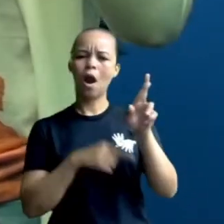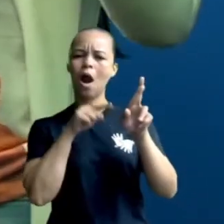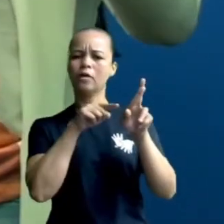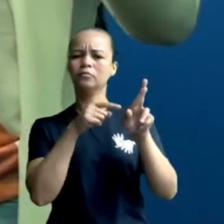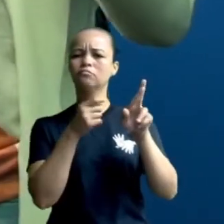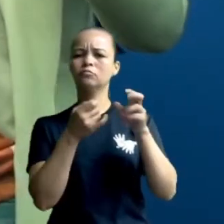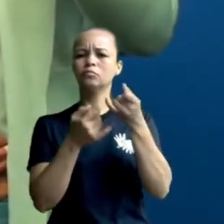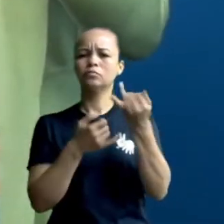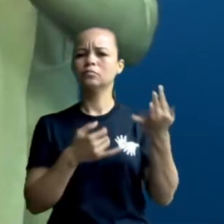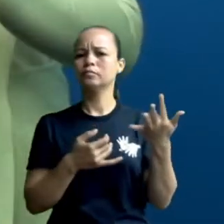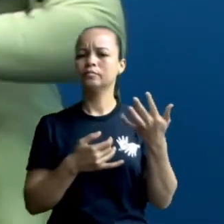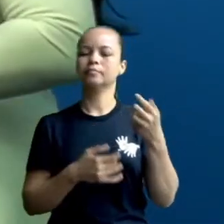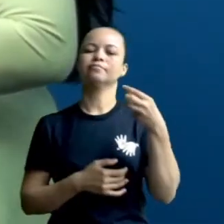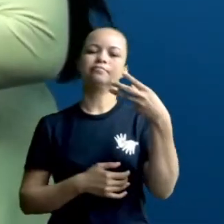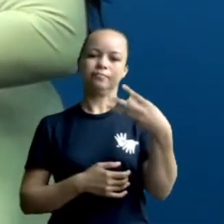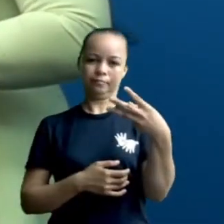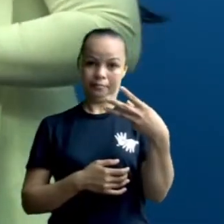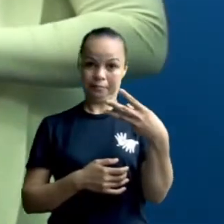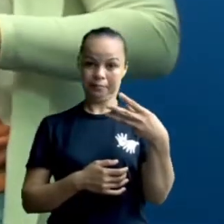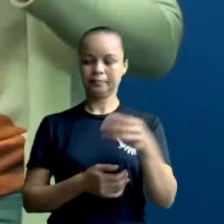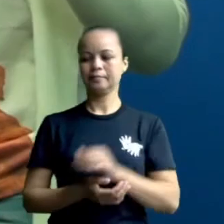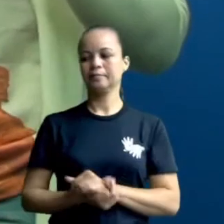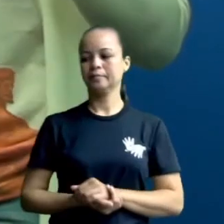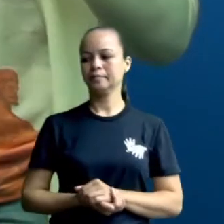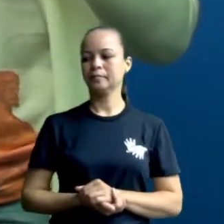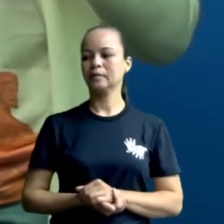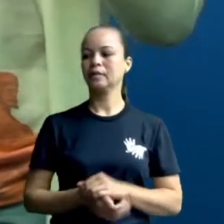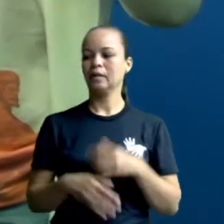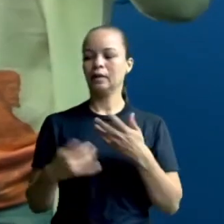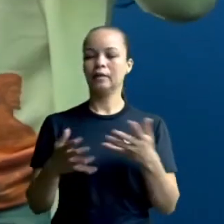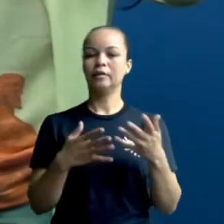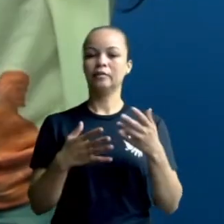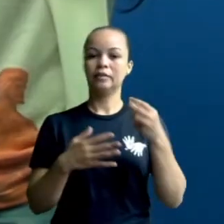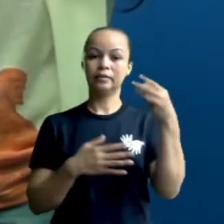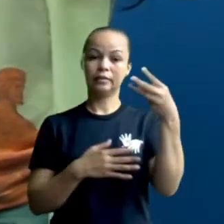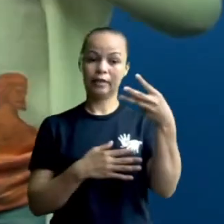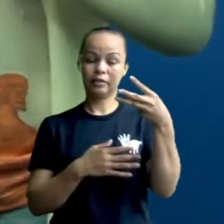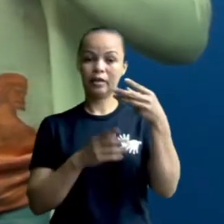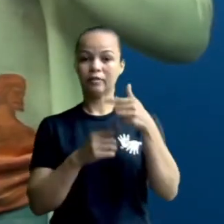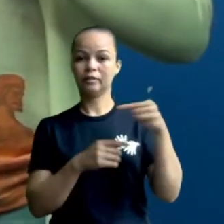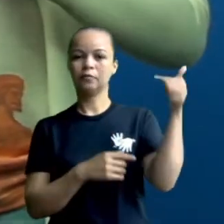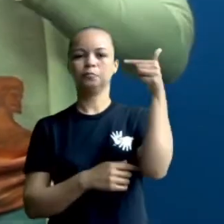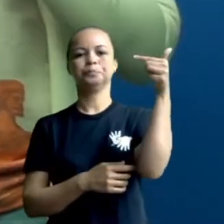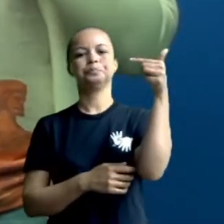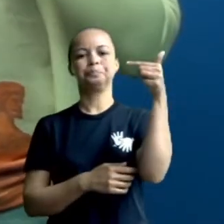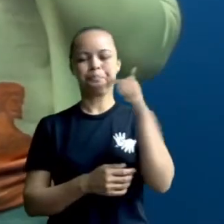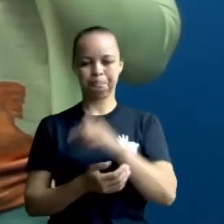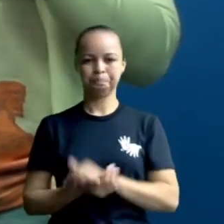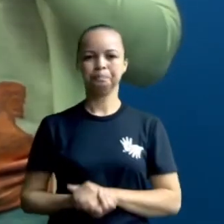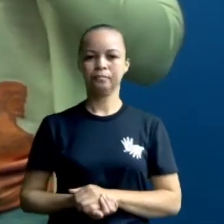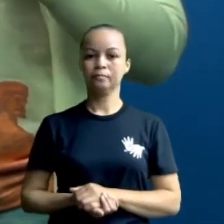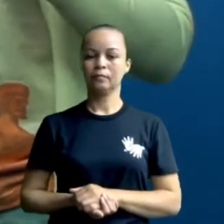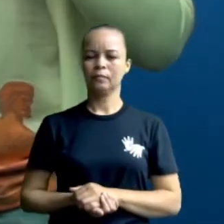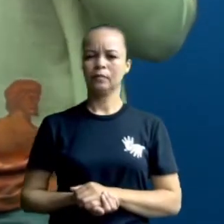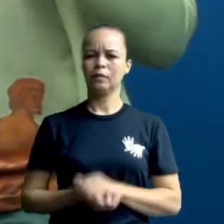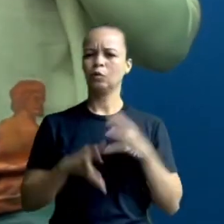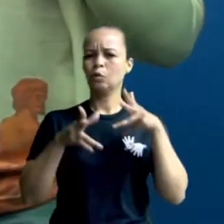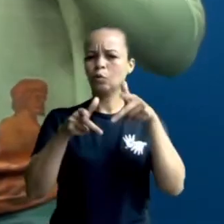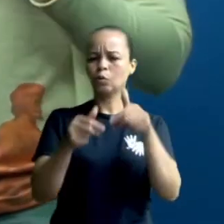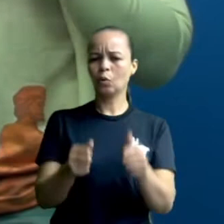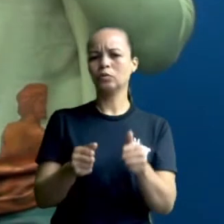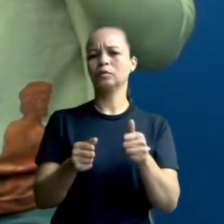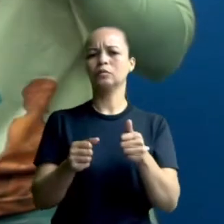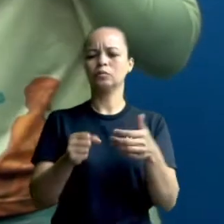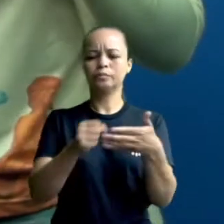quanto? 3. E esse 3 vai ficar elevado ao quadrado. Todo número,